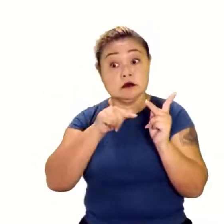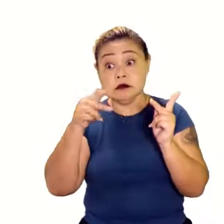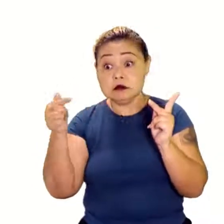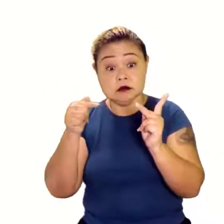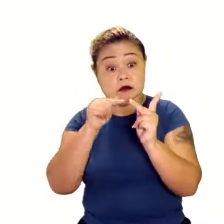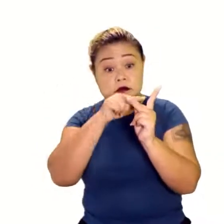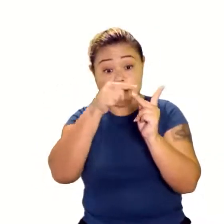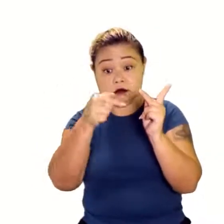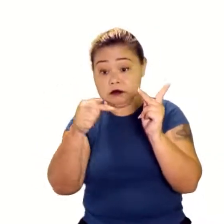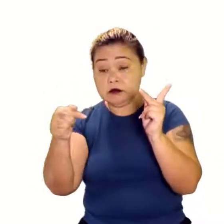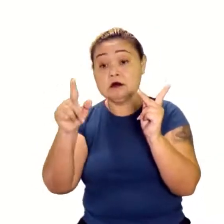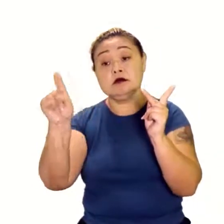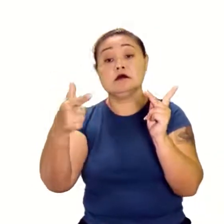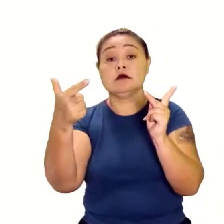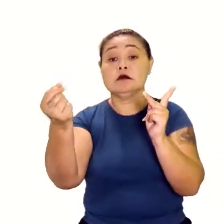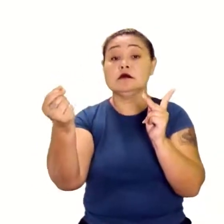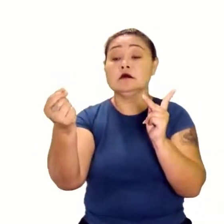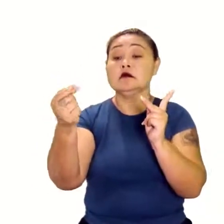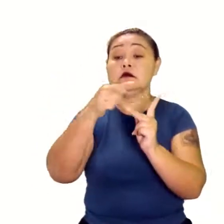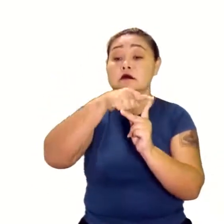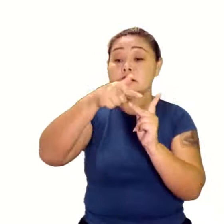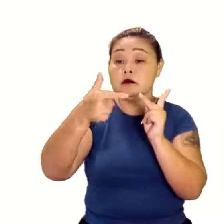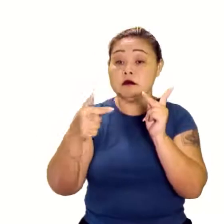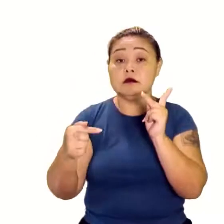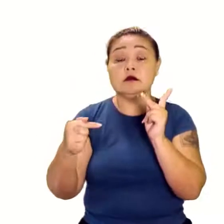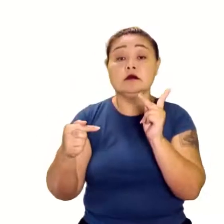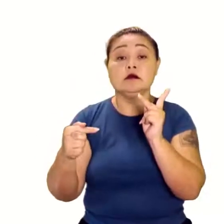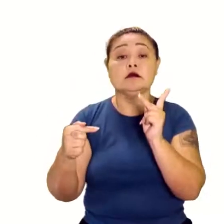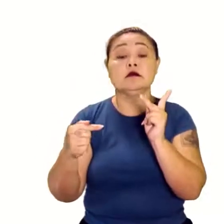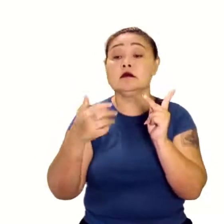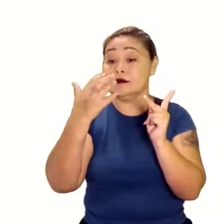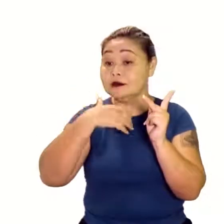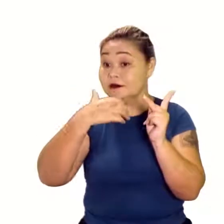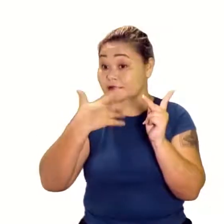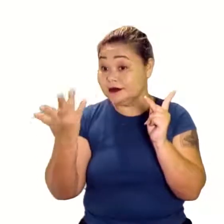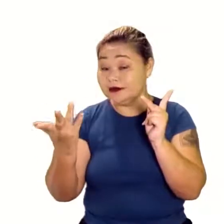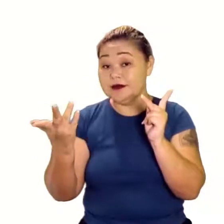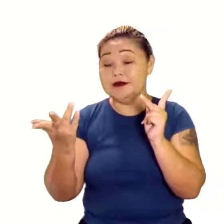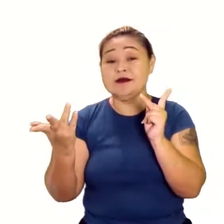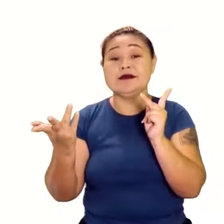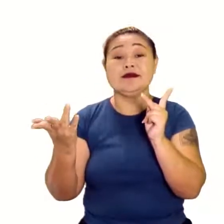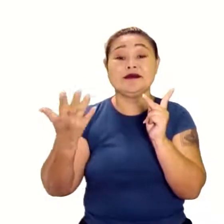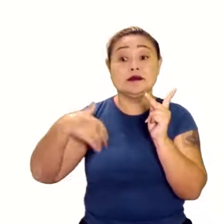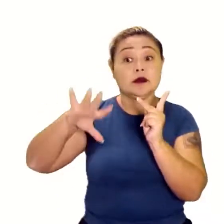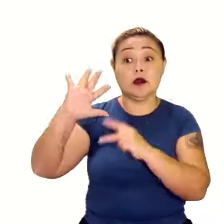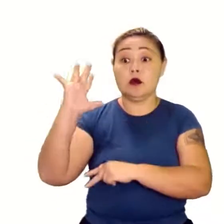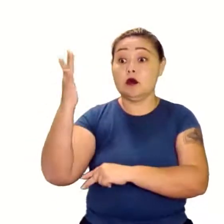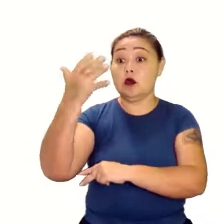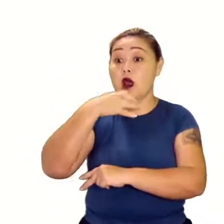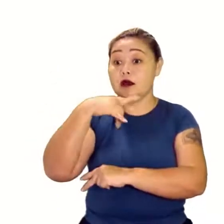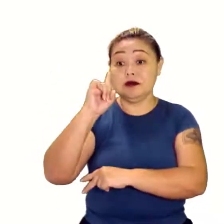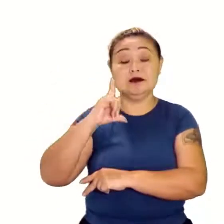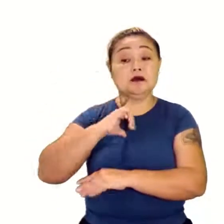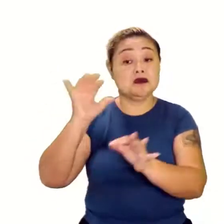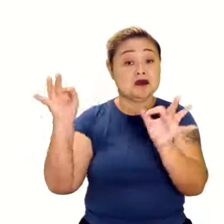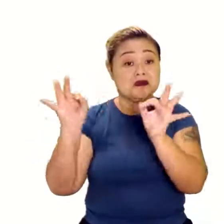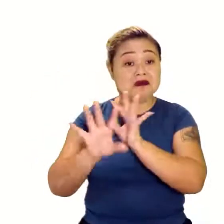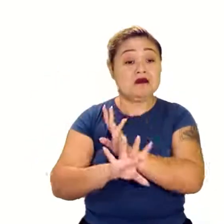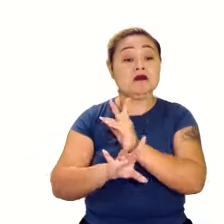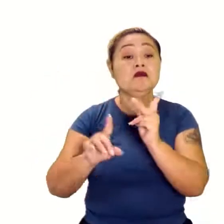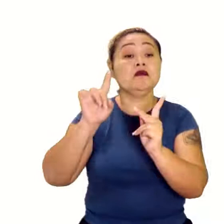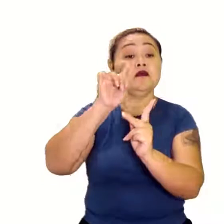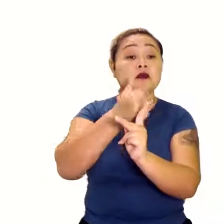igual ali? Vai dar 20 maçãs. Então, beleza. 20 maçãs. Vai dar uma macieira quase que completa. Né?